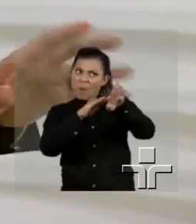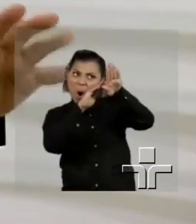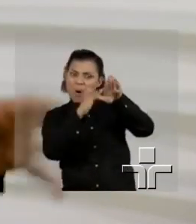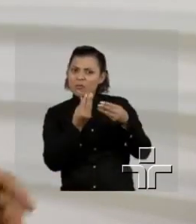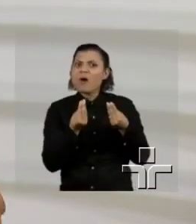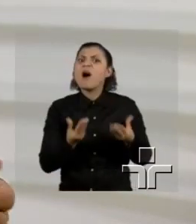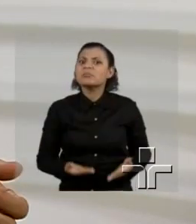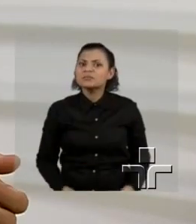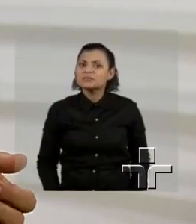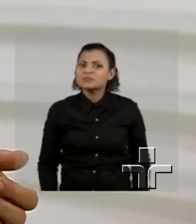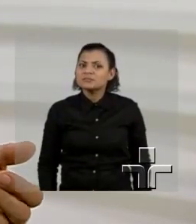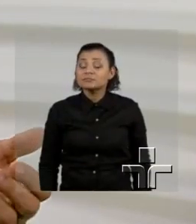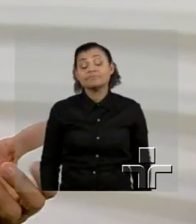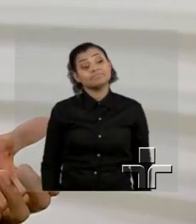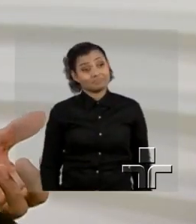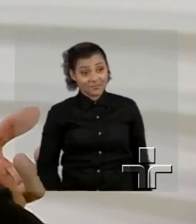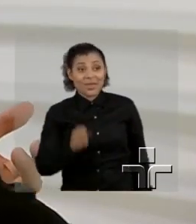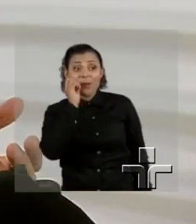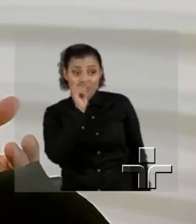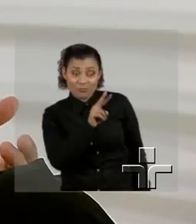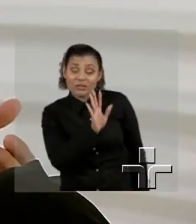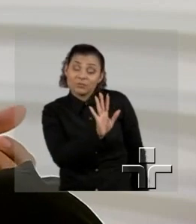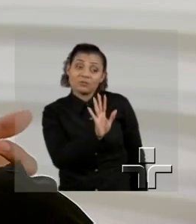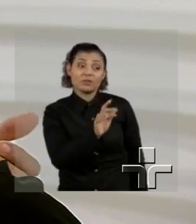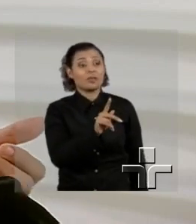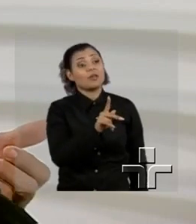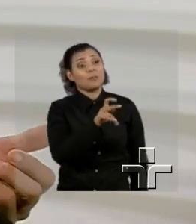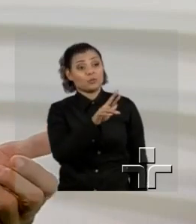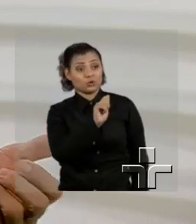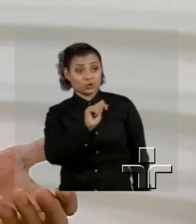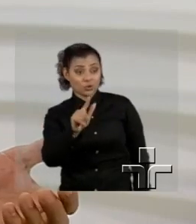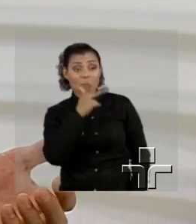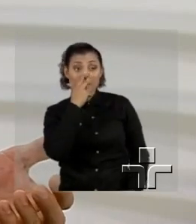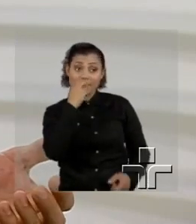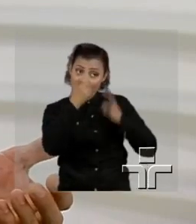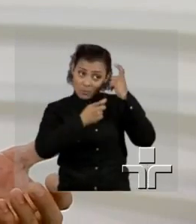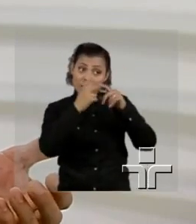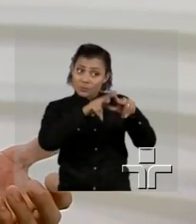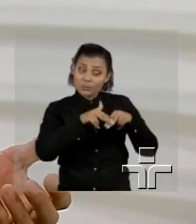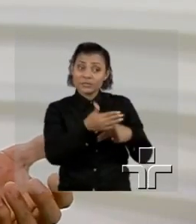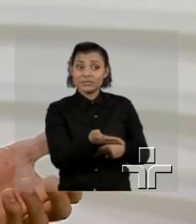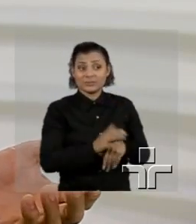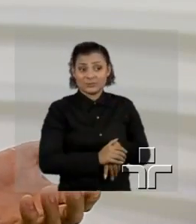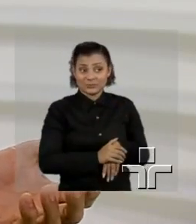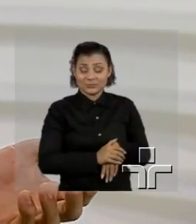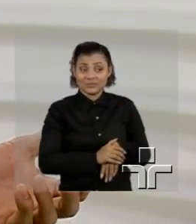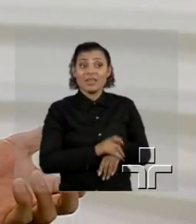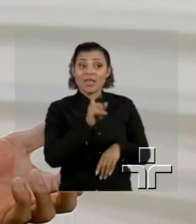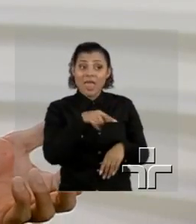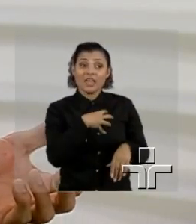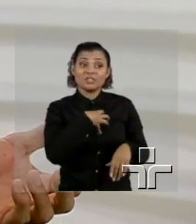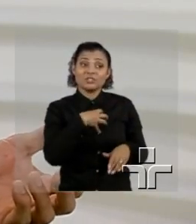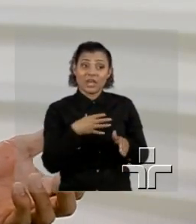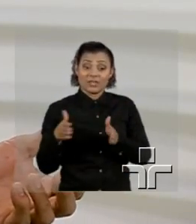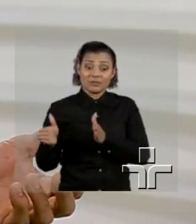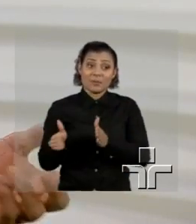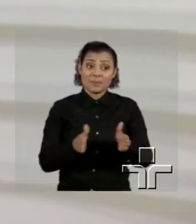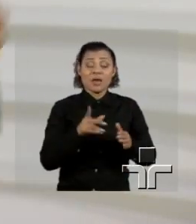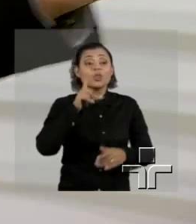das redes sociais é uma coisa que está alterando completamente o comportamento social, né? E o relacionamento